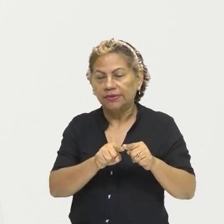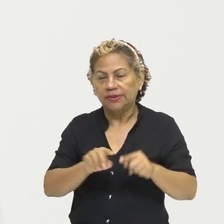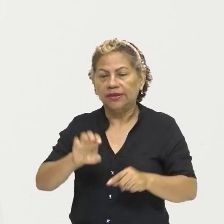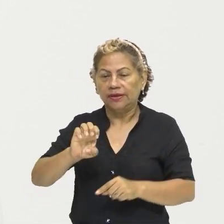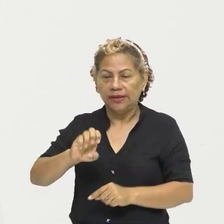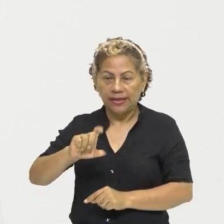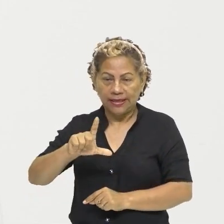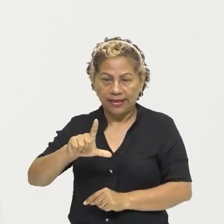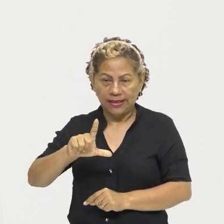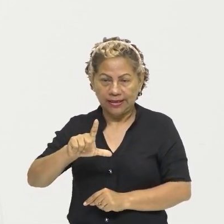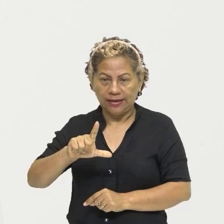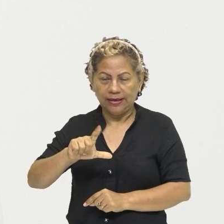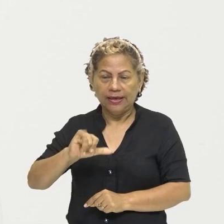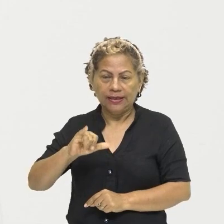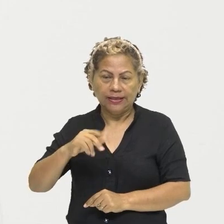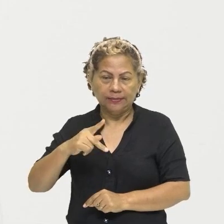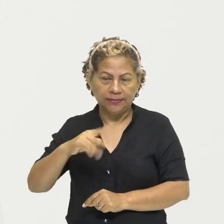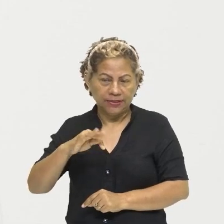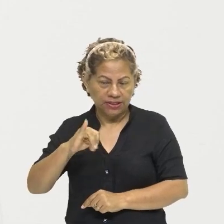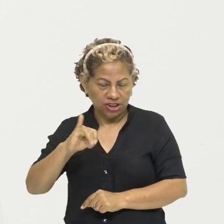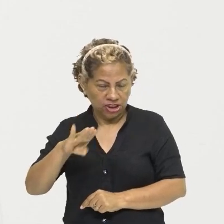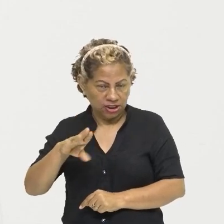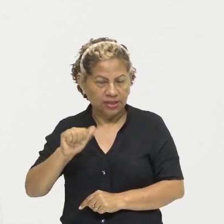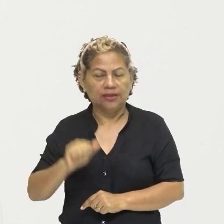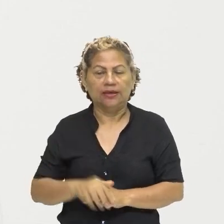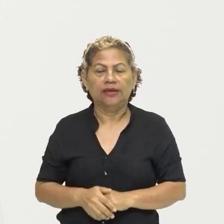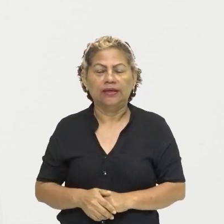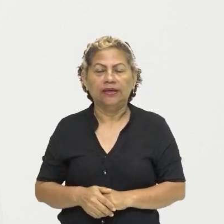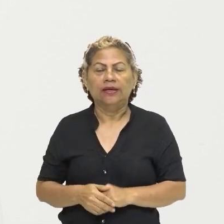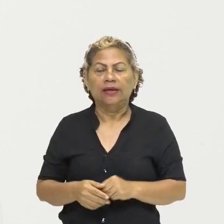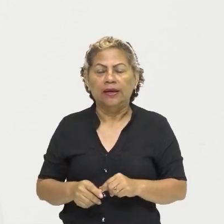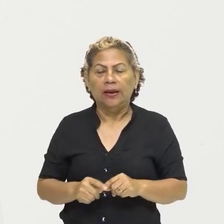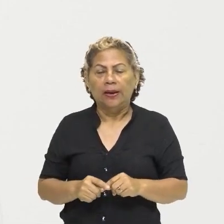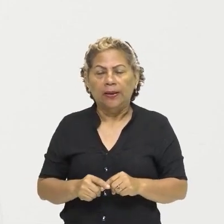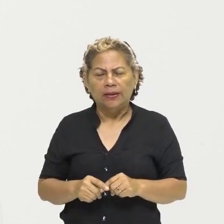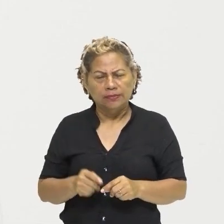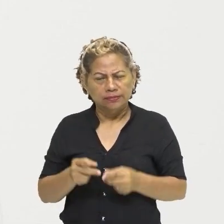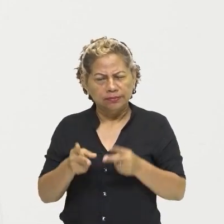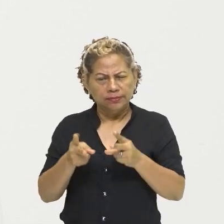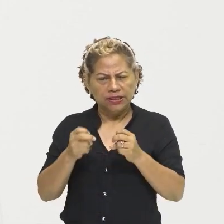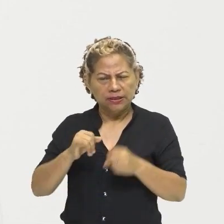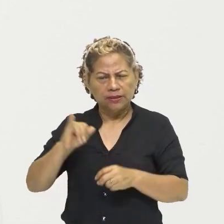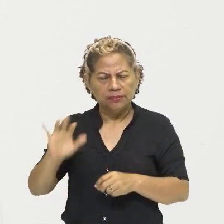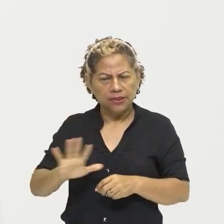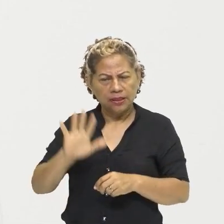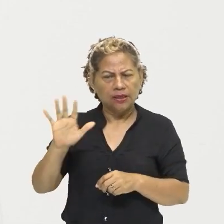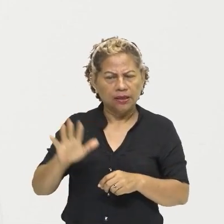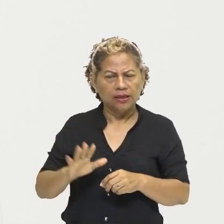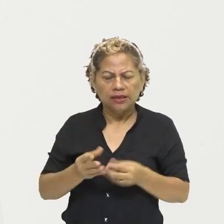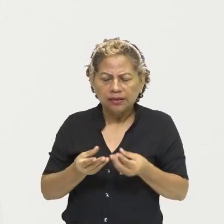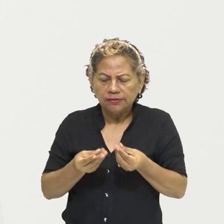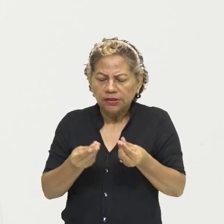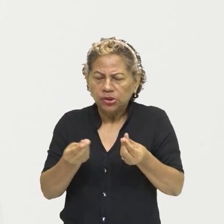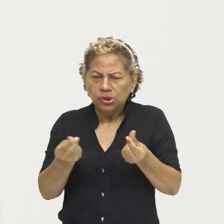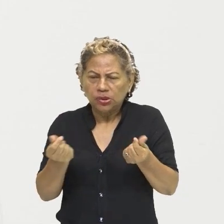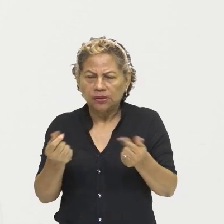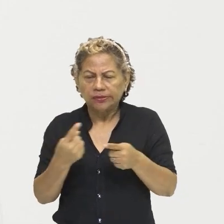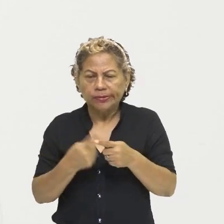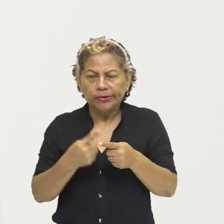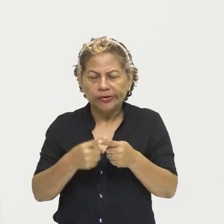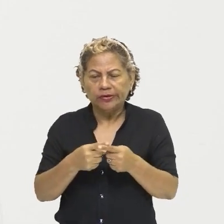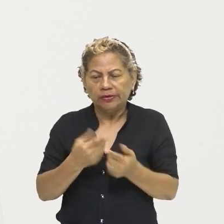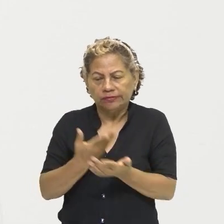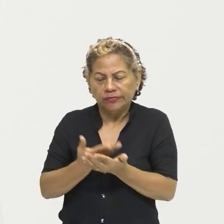excêntrica, para a Terra, ela é bem suave. Isso aí dificultou muito o entendimento de Kepler,